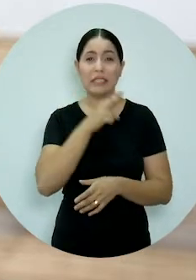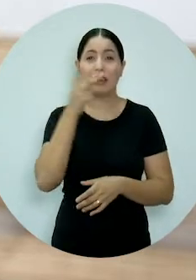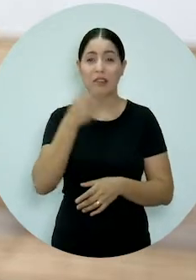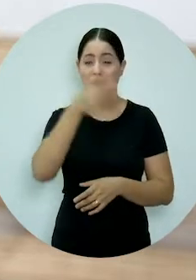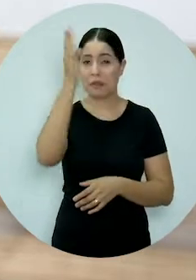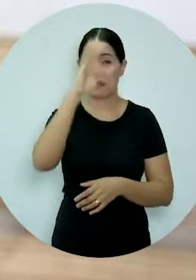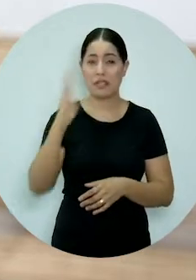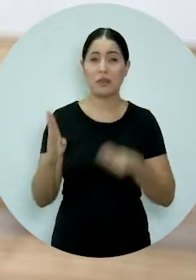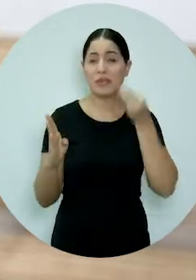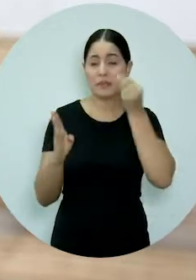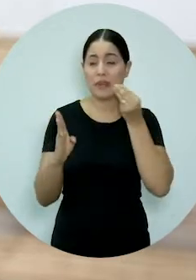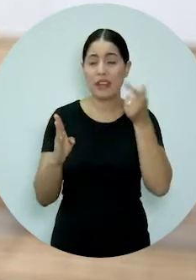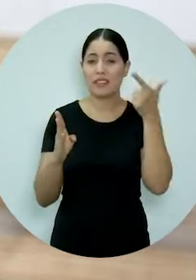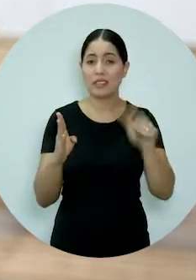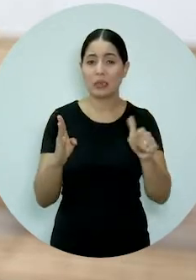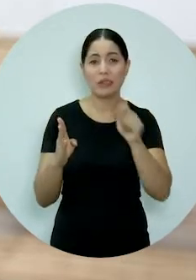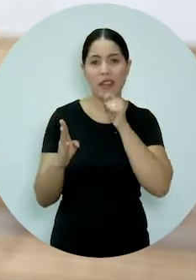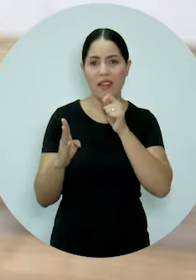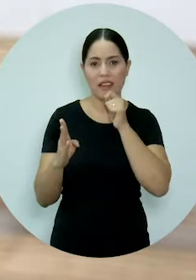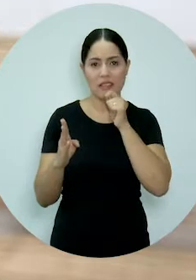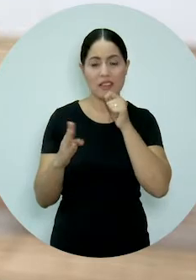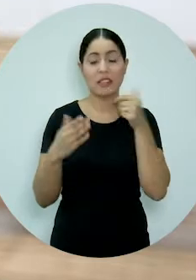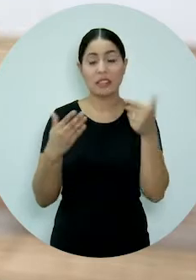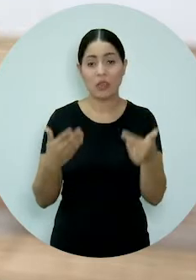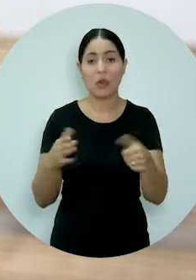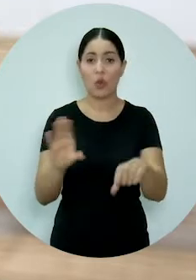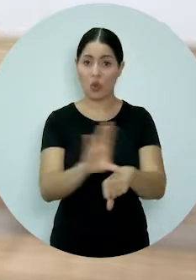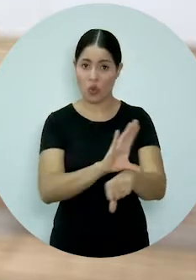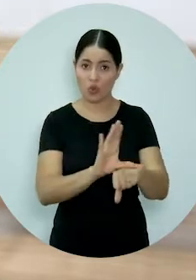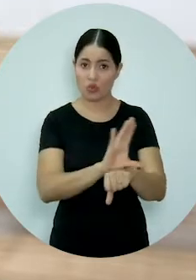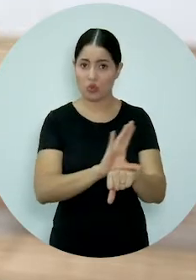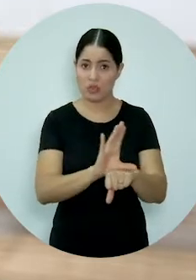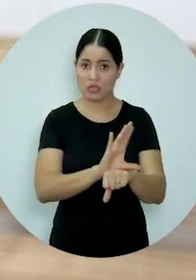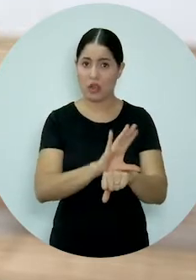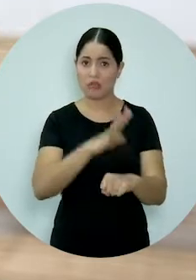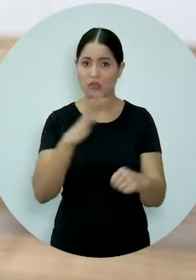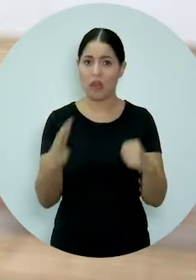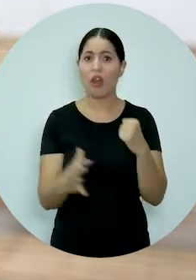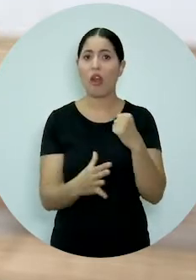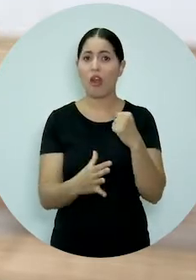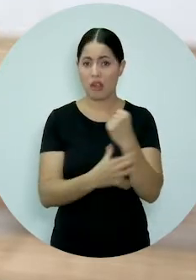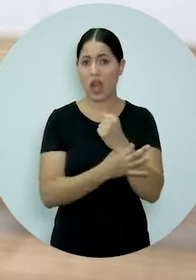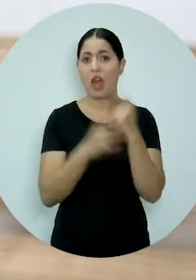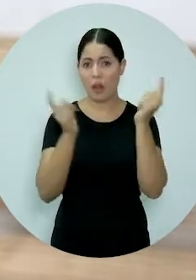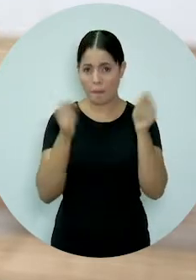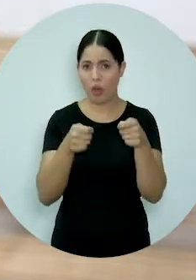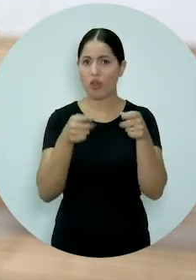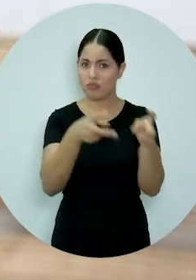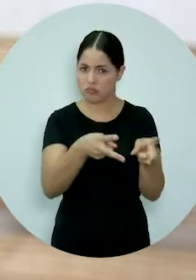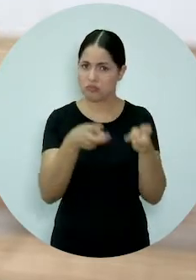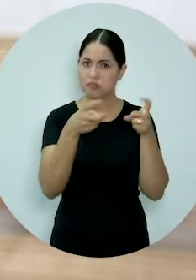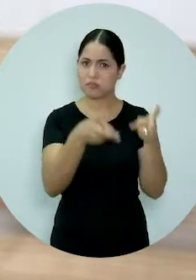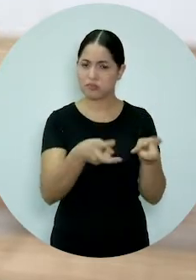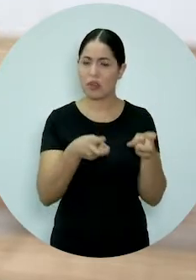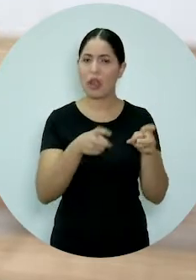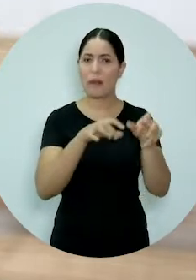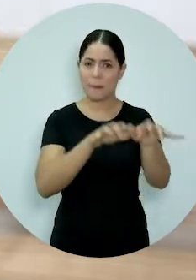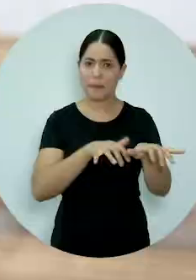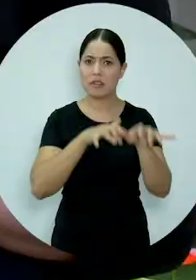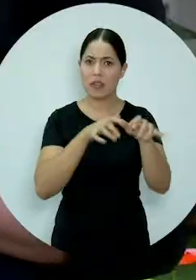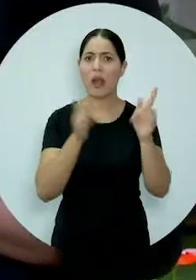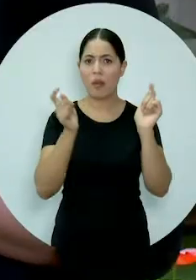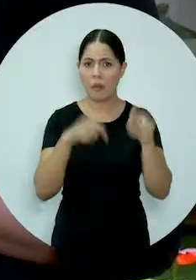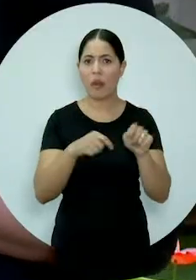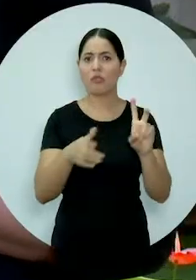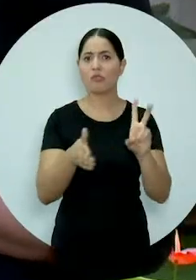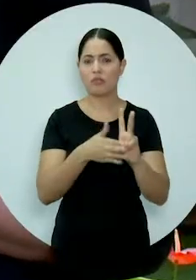experiência acumulada com isso. A Constituição Federal assegura a possibilidade da exploração mineral em terras indígenas, mas